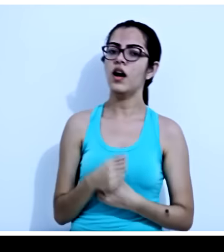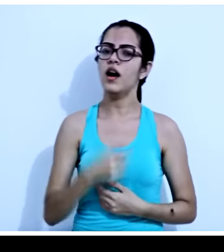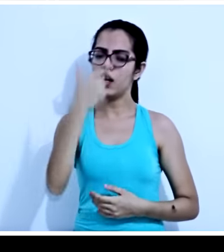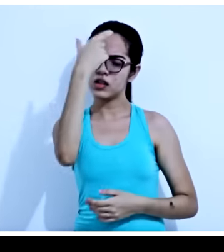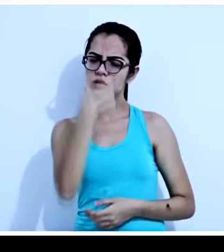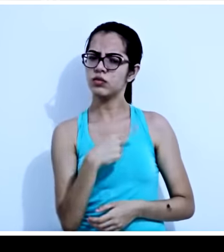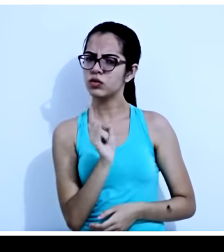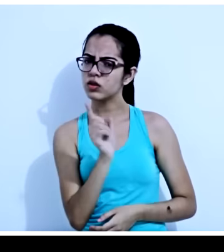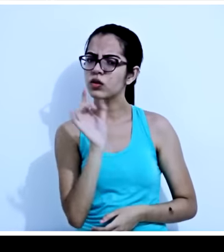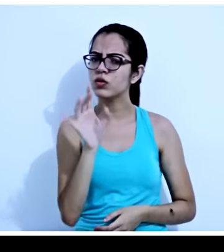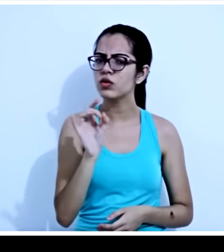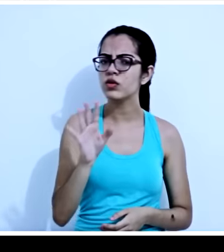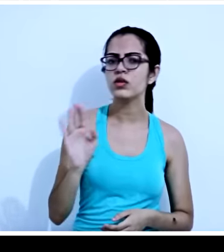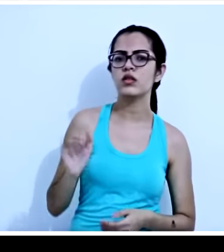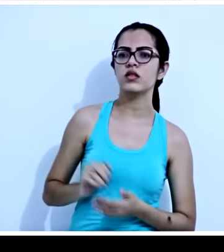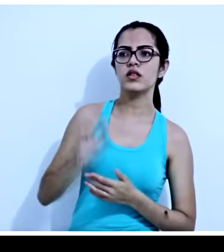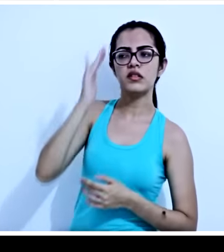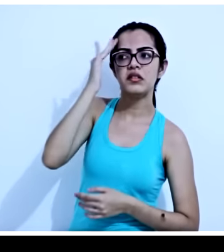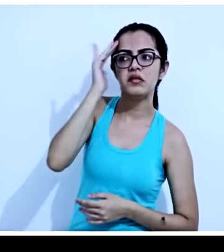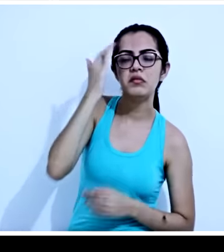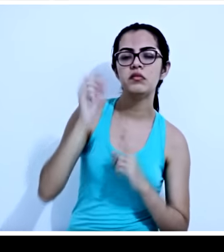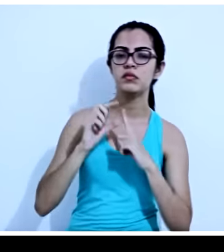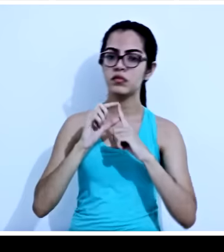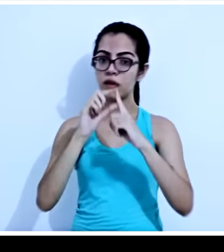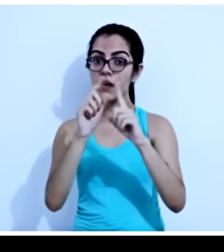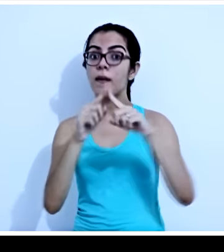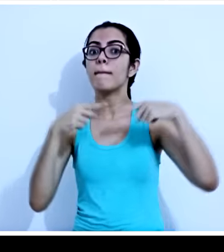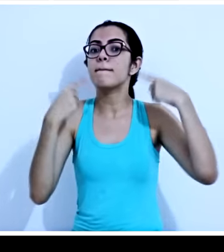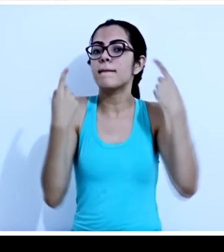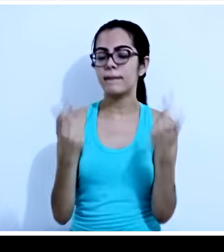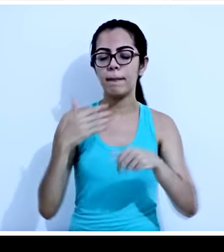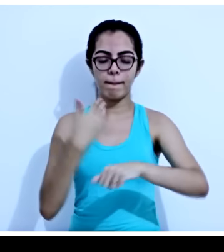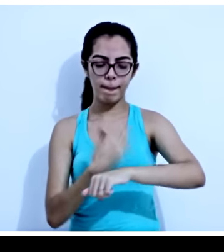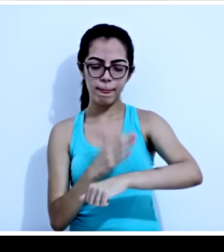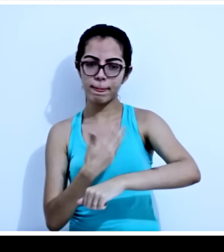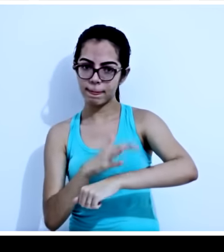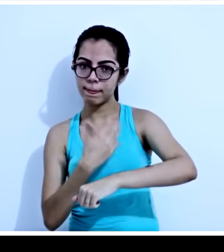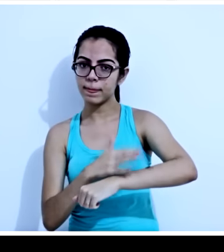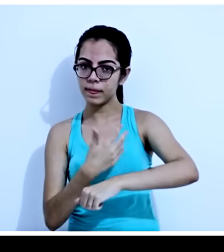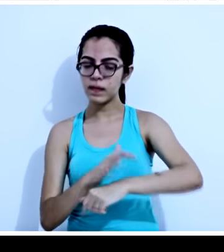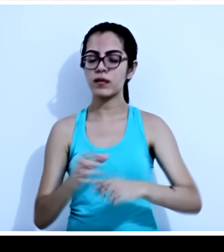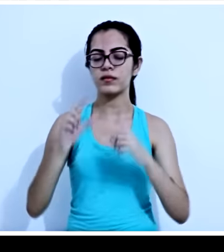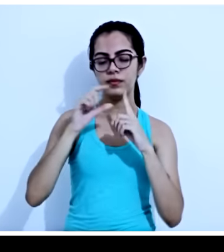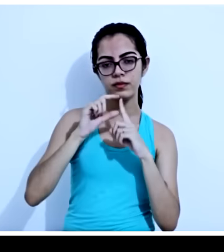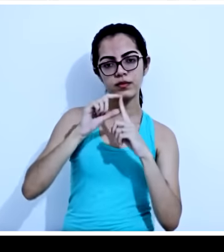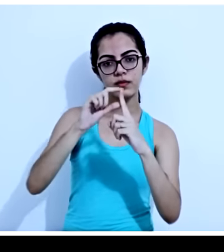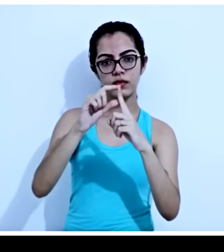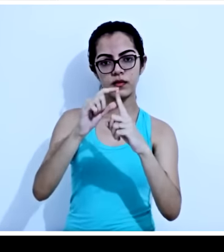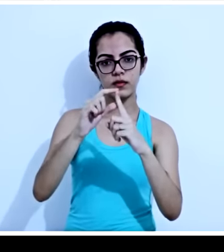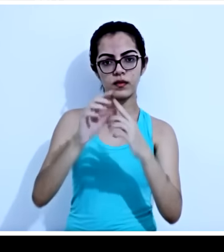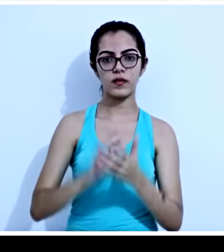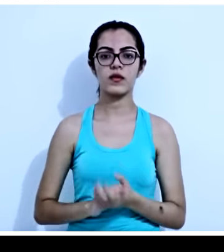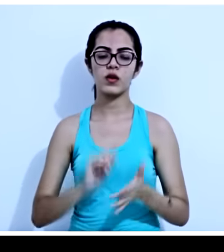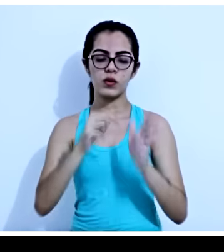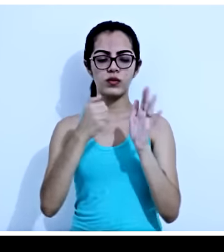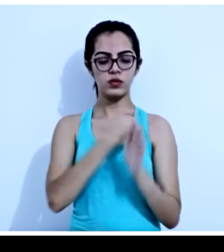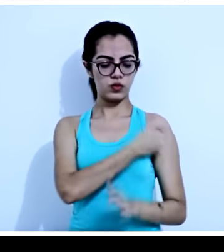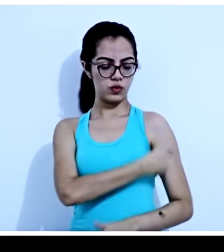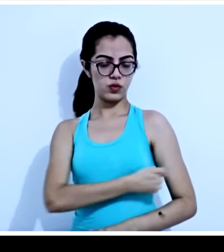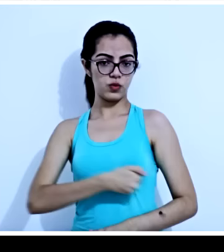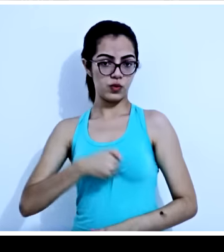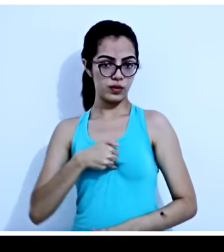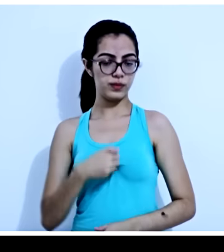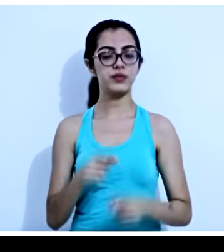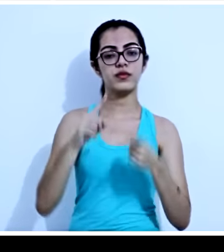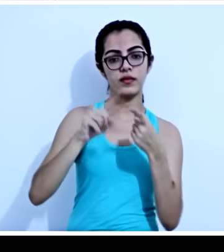ouvintes, mas também praticantes dessa palavra. O apóstolo João também exorta sobre essa verdade.